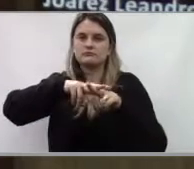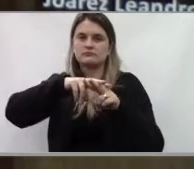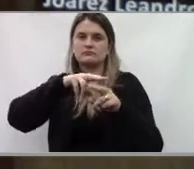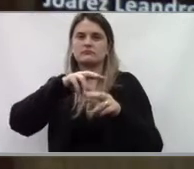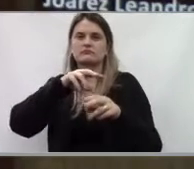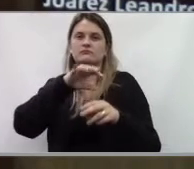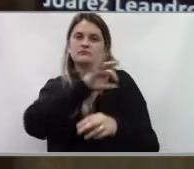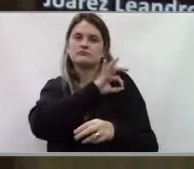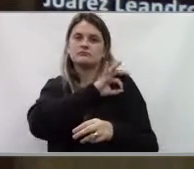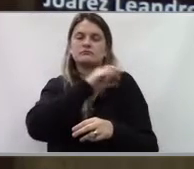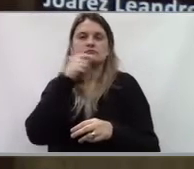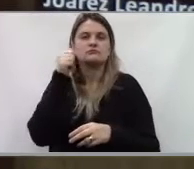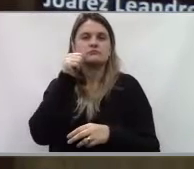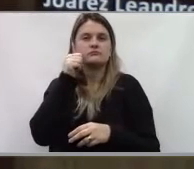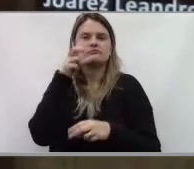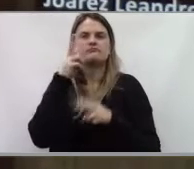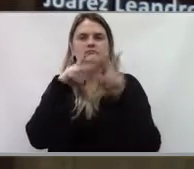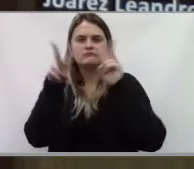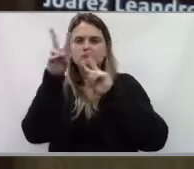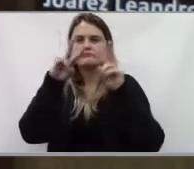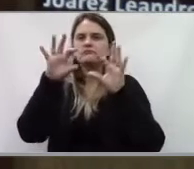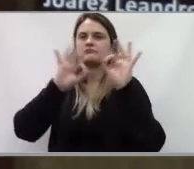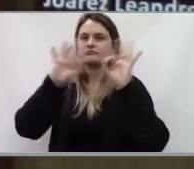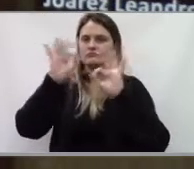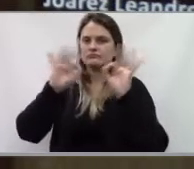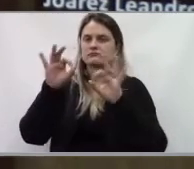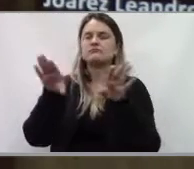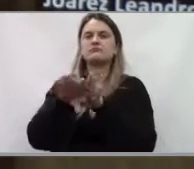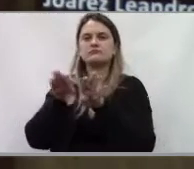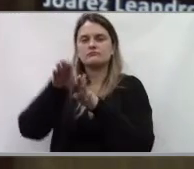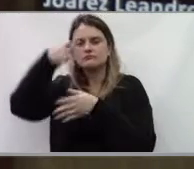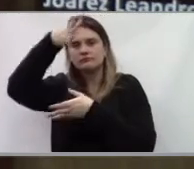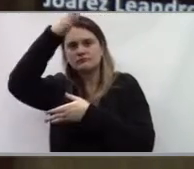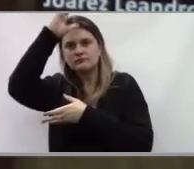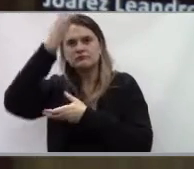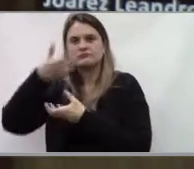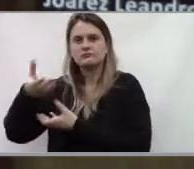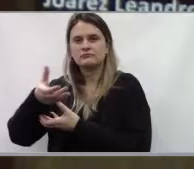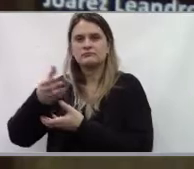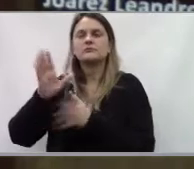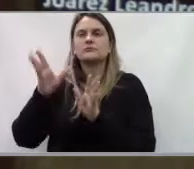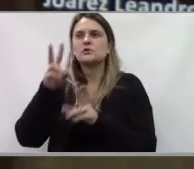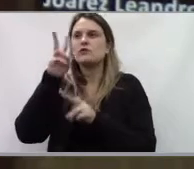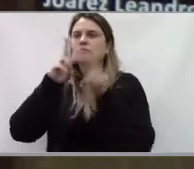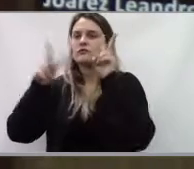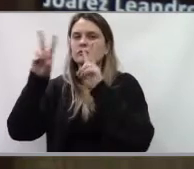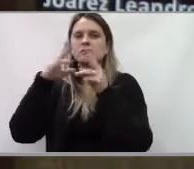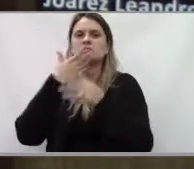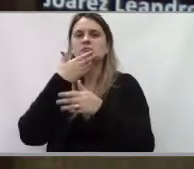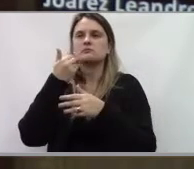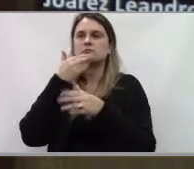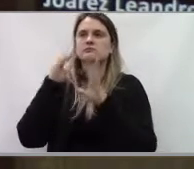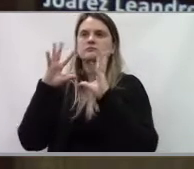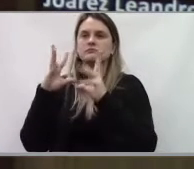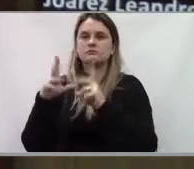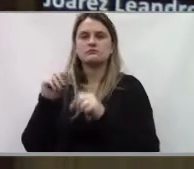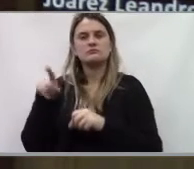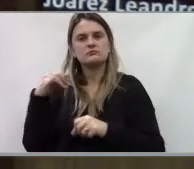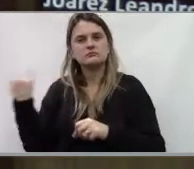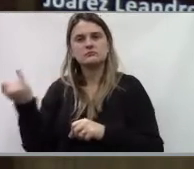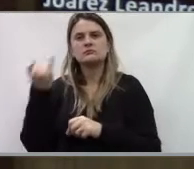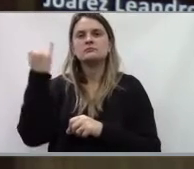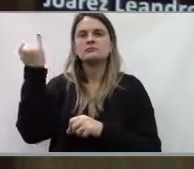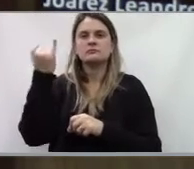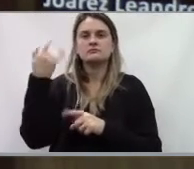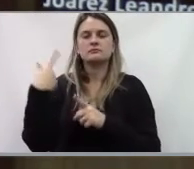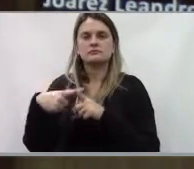lá as melhorias. Aqui nos bombeiros também, é só passar ali. Então, está havendo melhorias em todos os sentidos. Então, isso